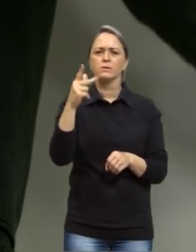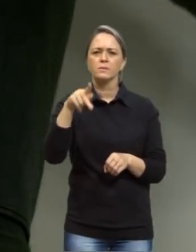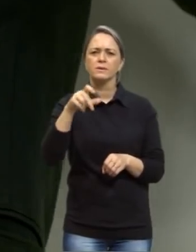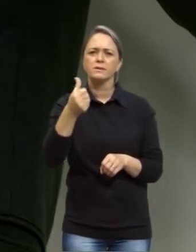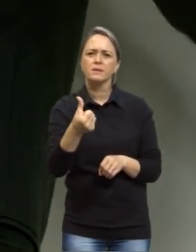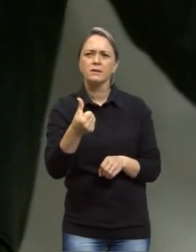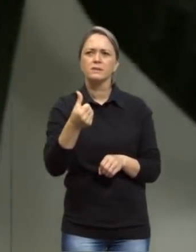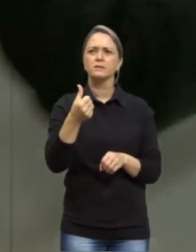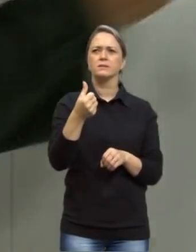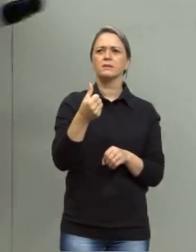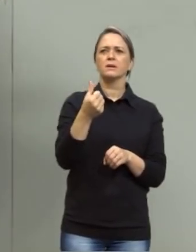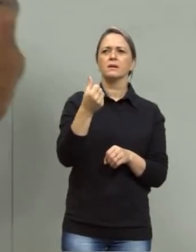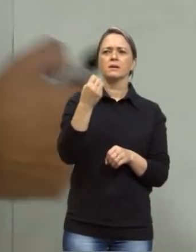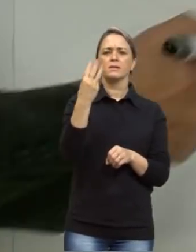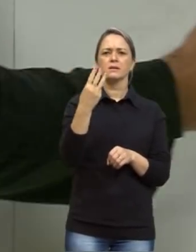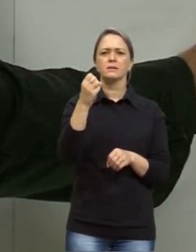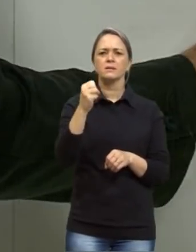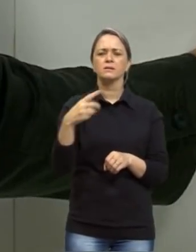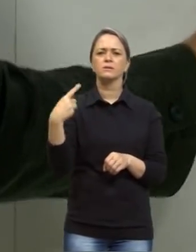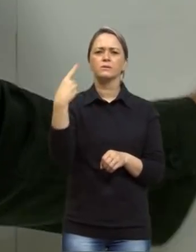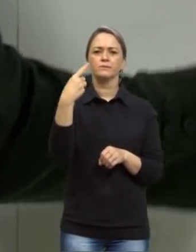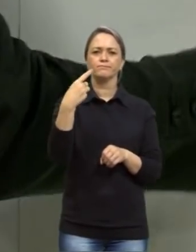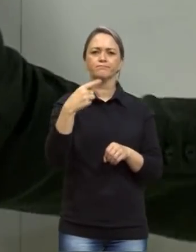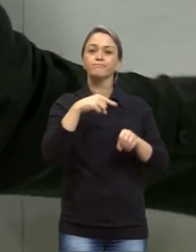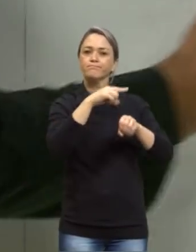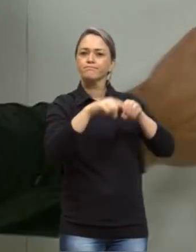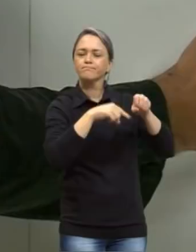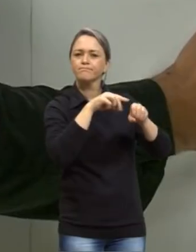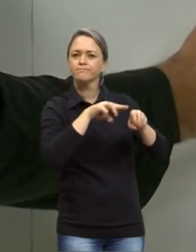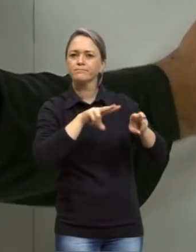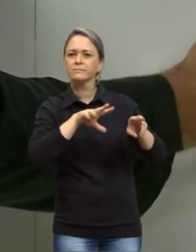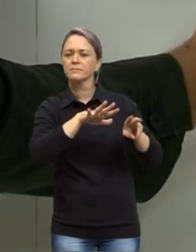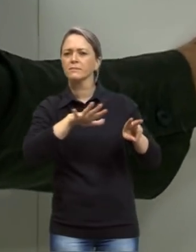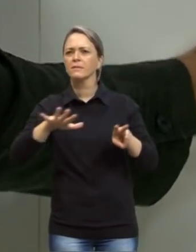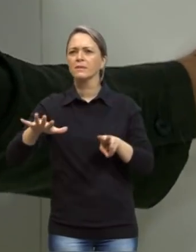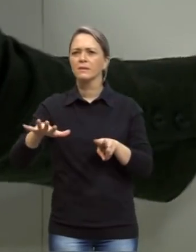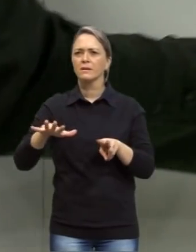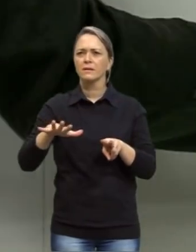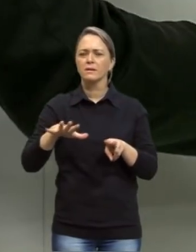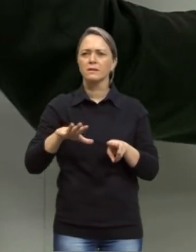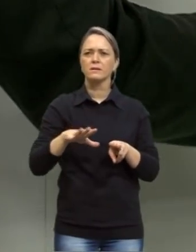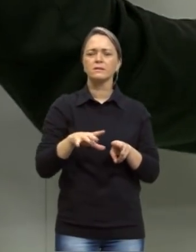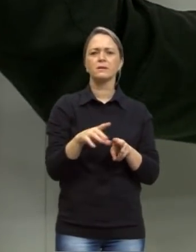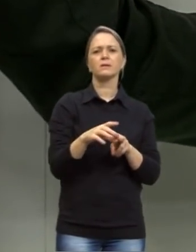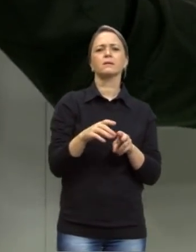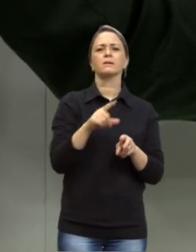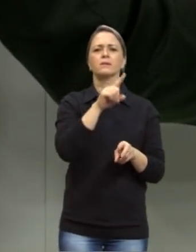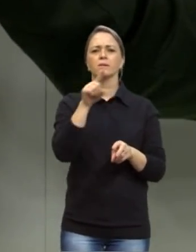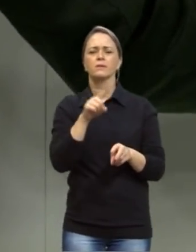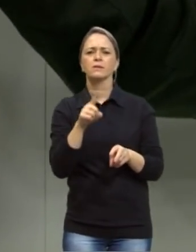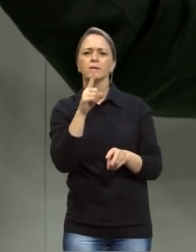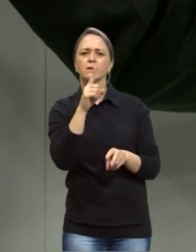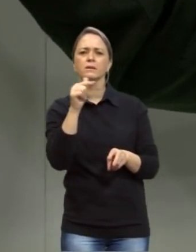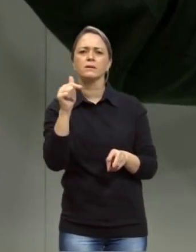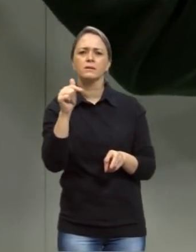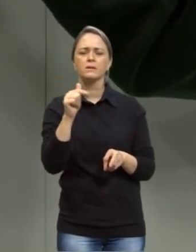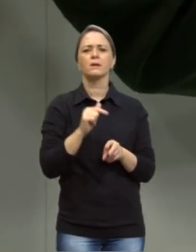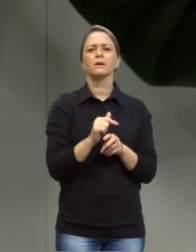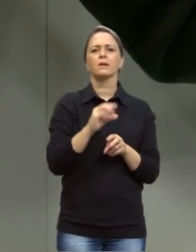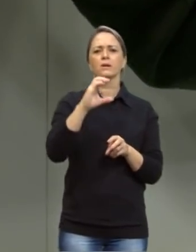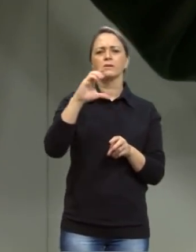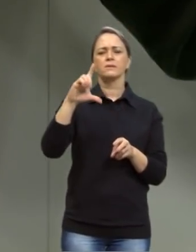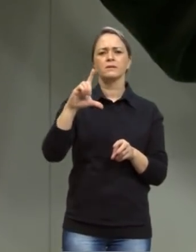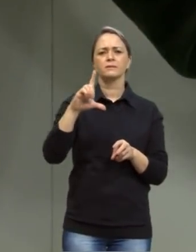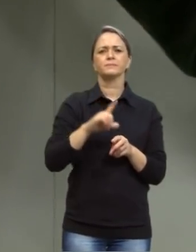aqui tá camada de valência dele e o cloro número atômico 17 1s 2 2s